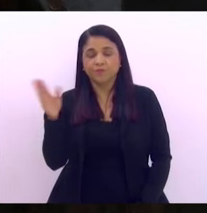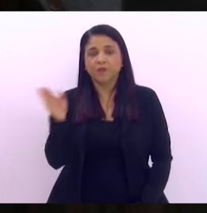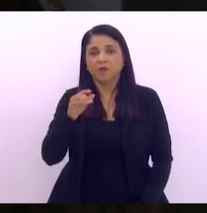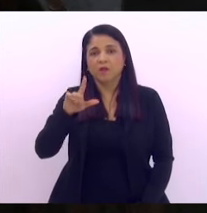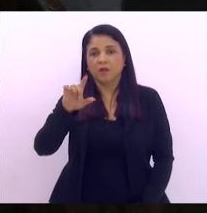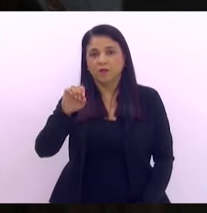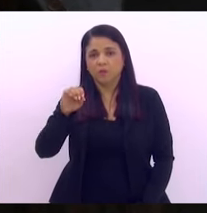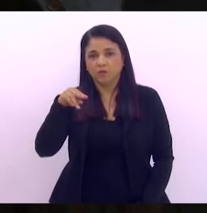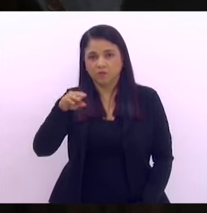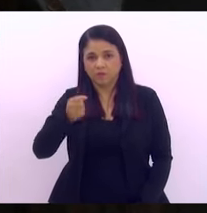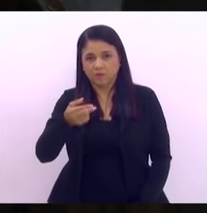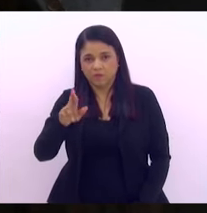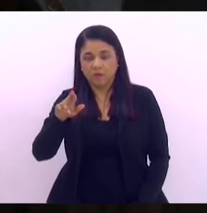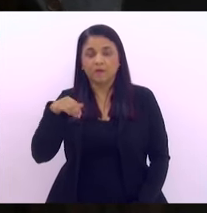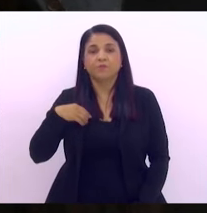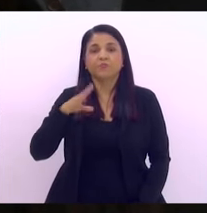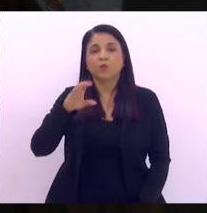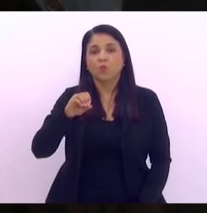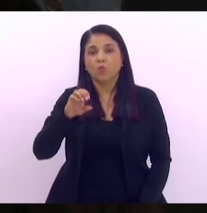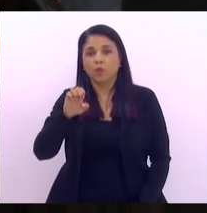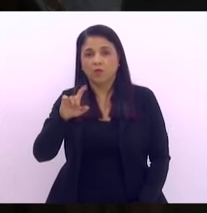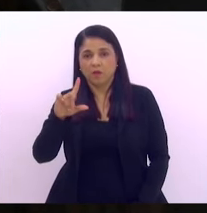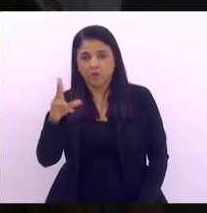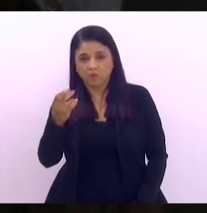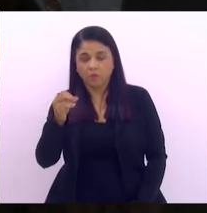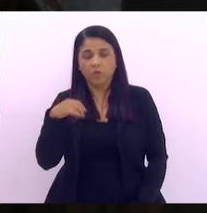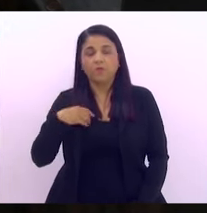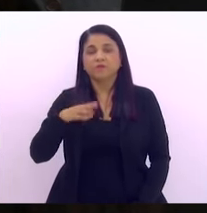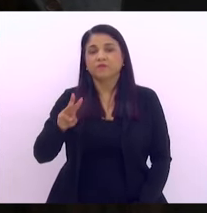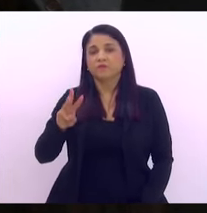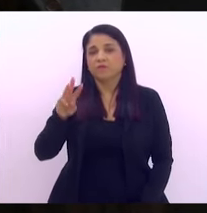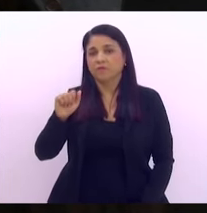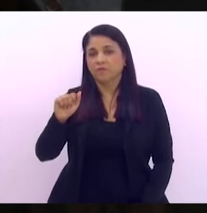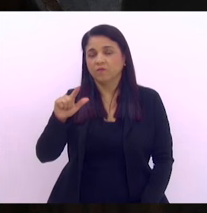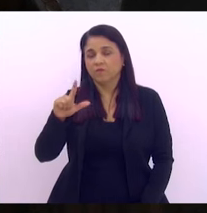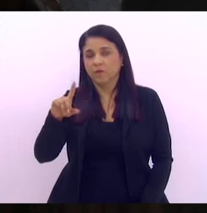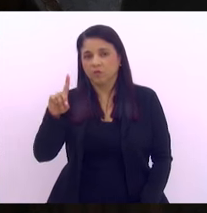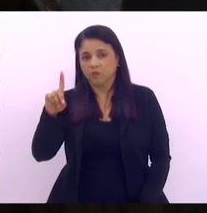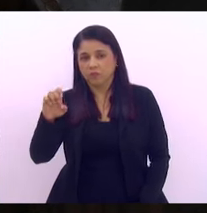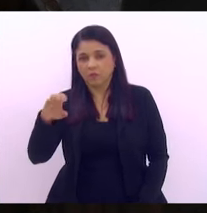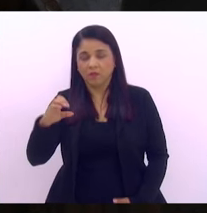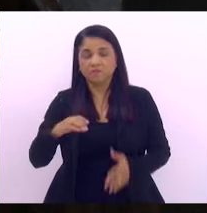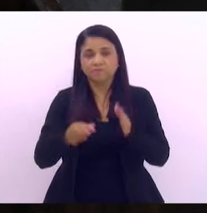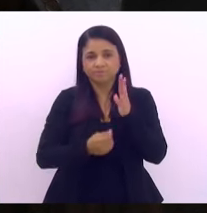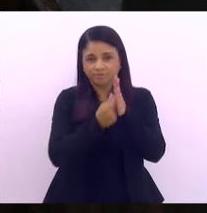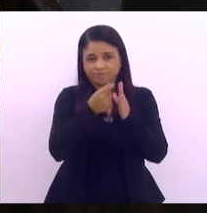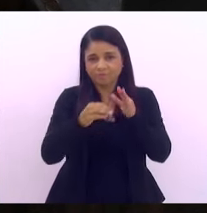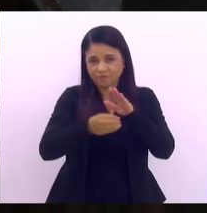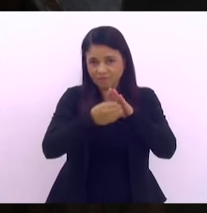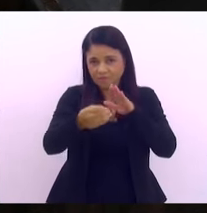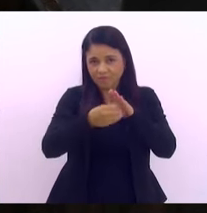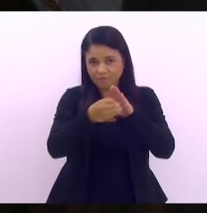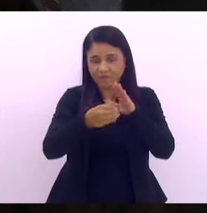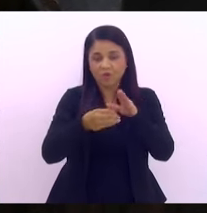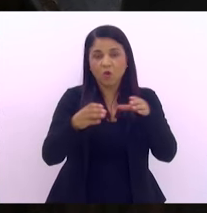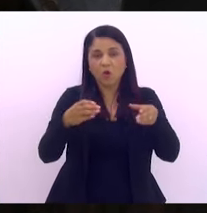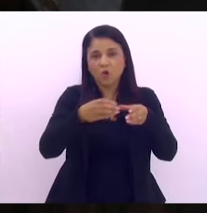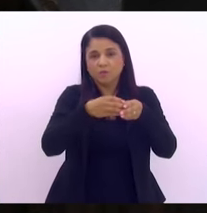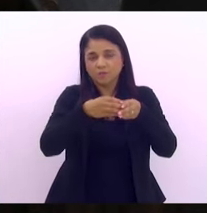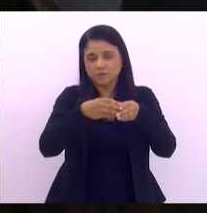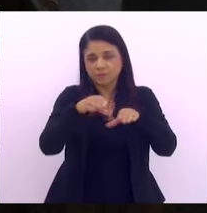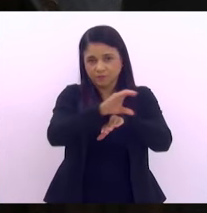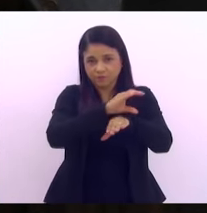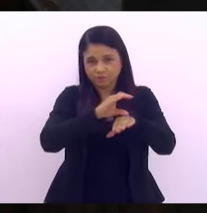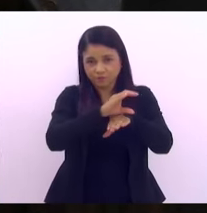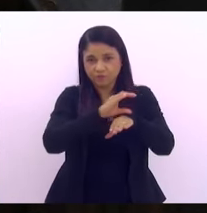Coelho, Valdeque Carneiro e Leomar Coelho. Pendendo de pareceres das comissões Constituição e Justiça, de Assuntos da